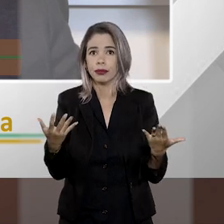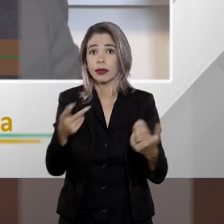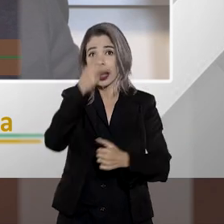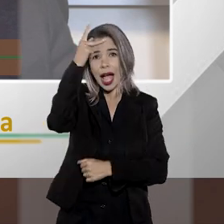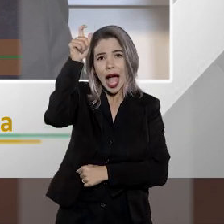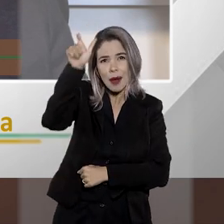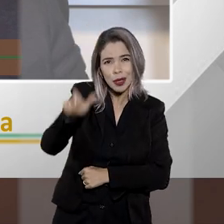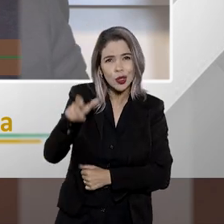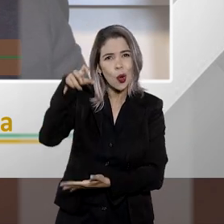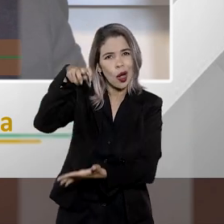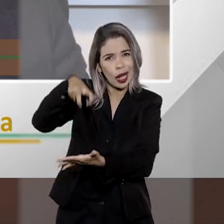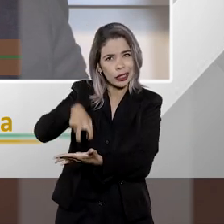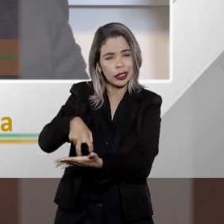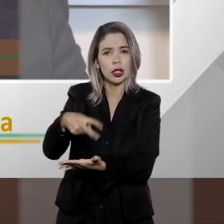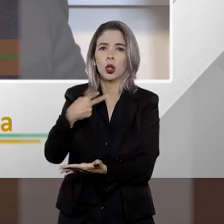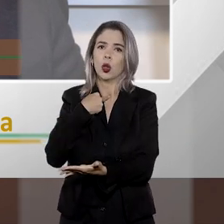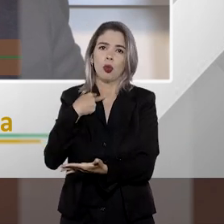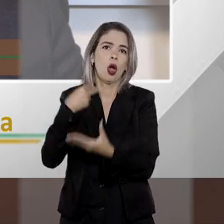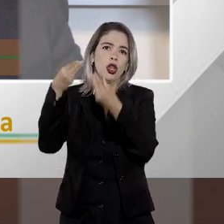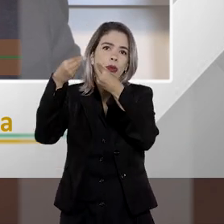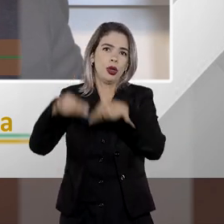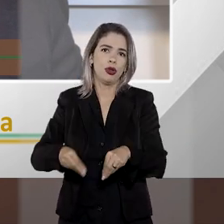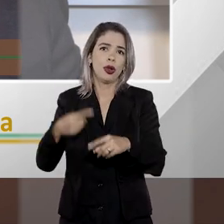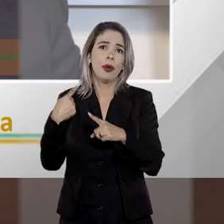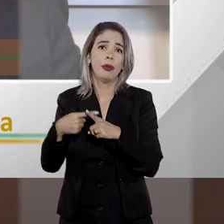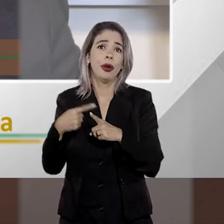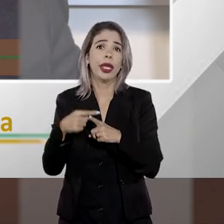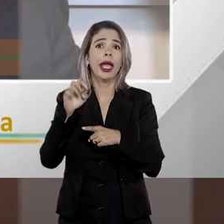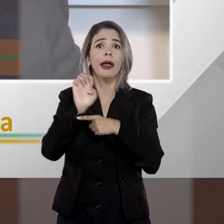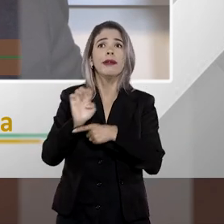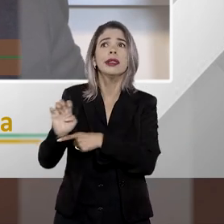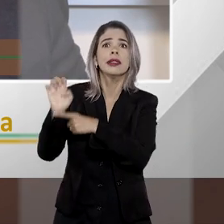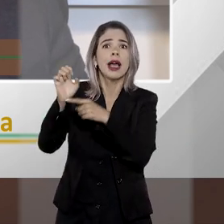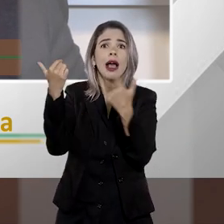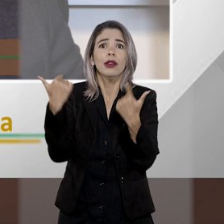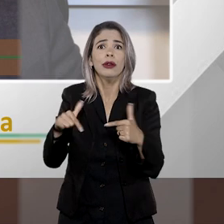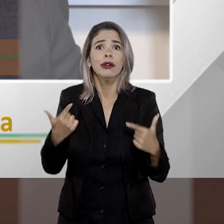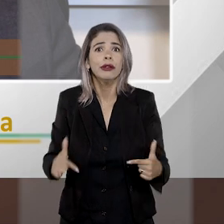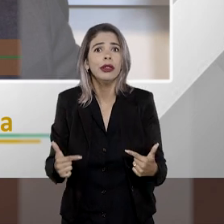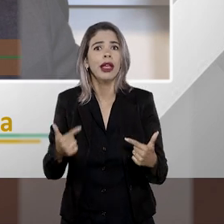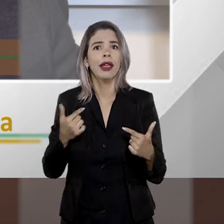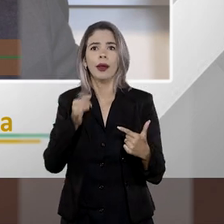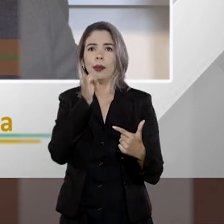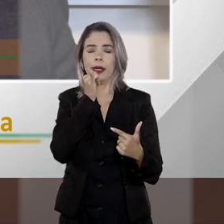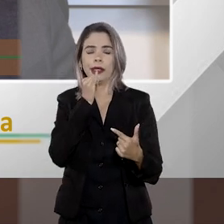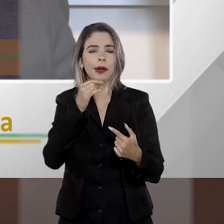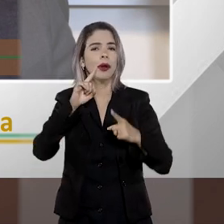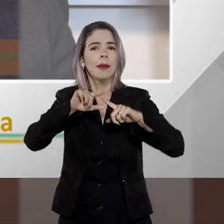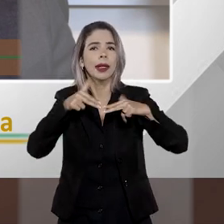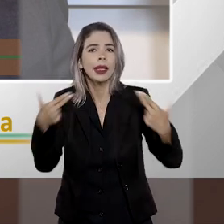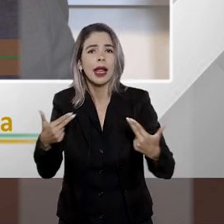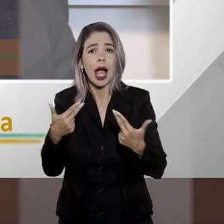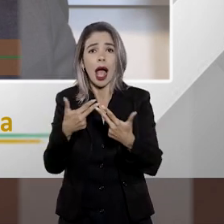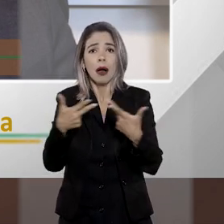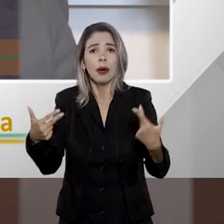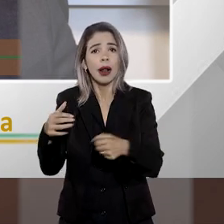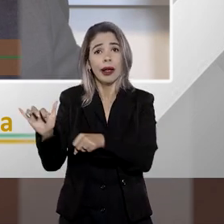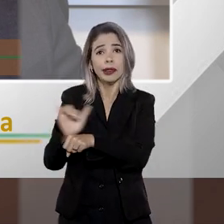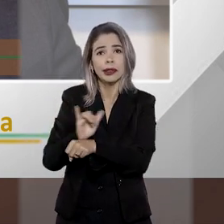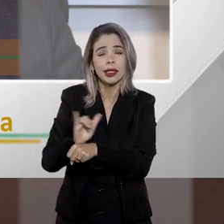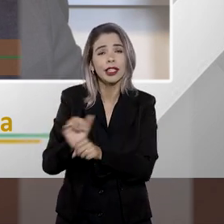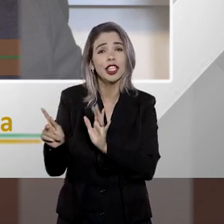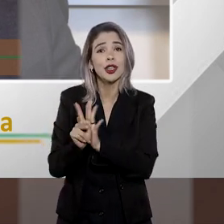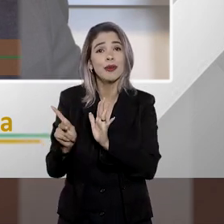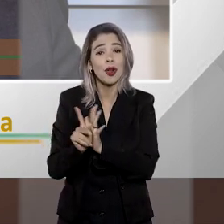ser prejudicado em face de uma deficiência do Estado, justamente em possibilitar os